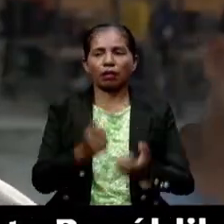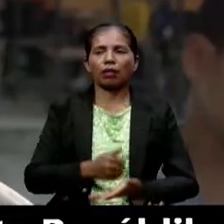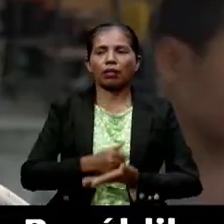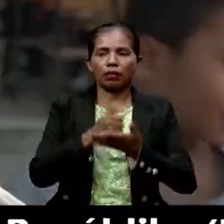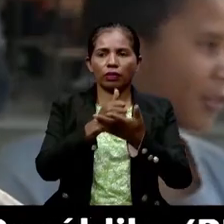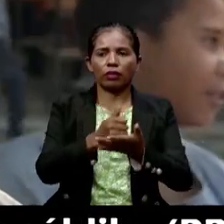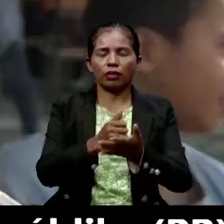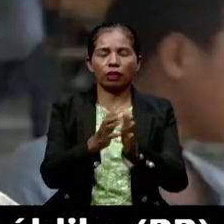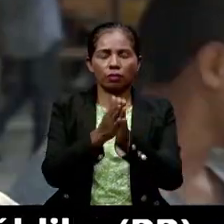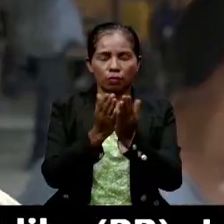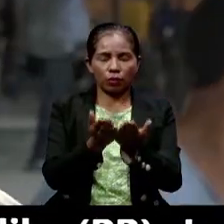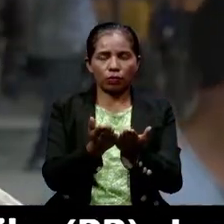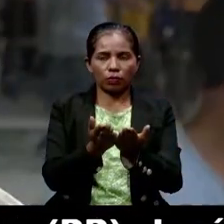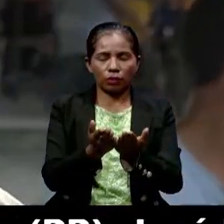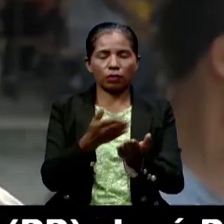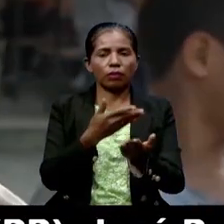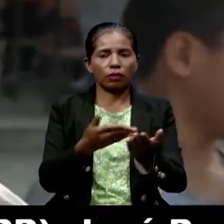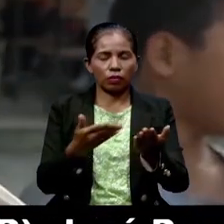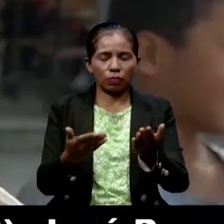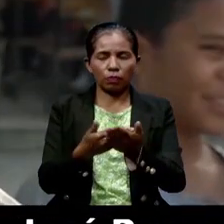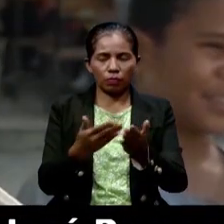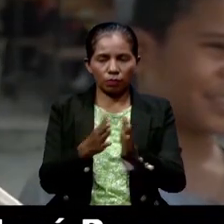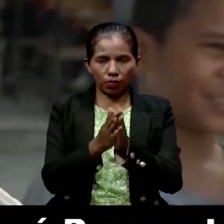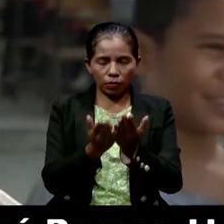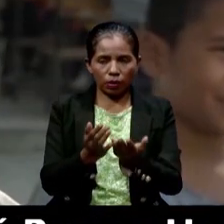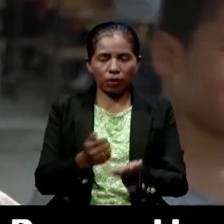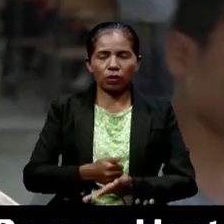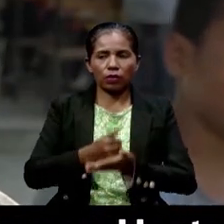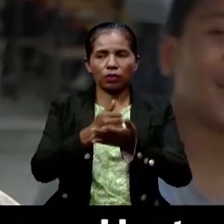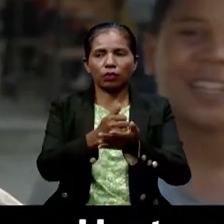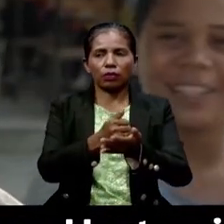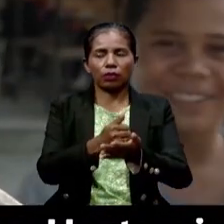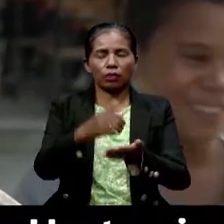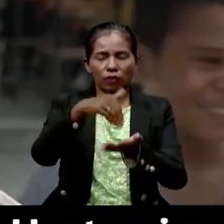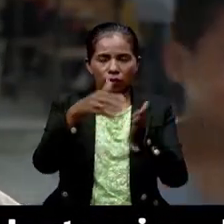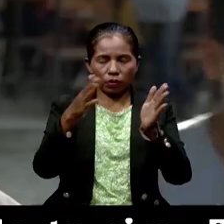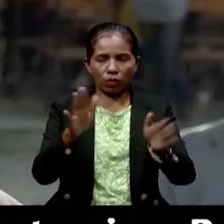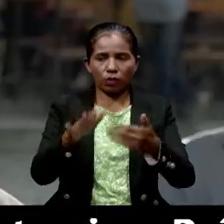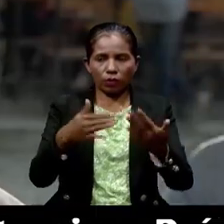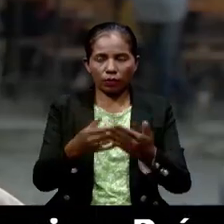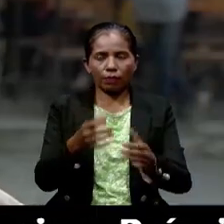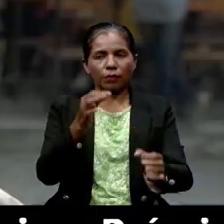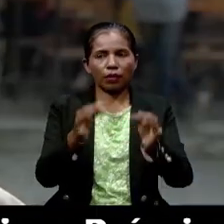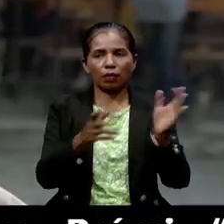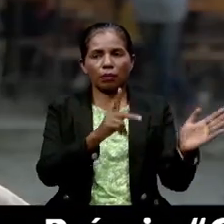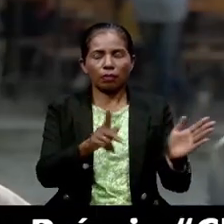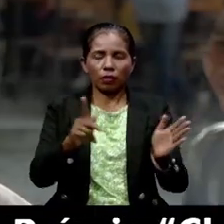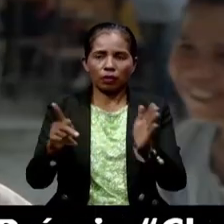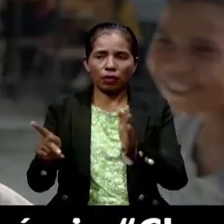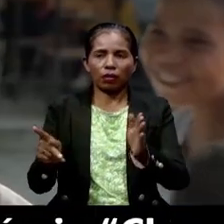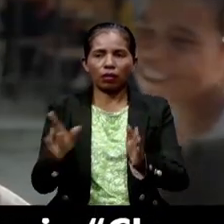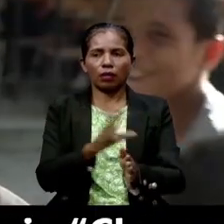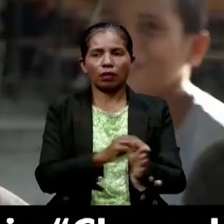a livro material didático sera mos livro de apoio ma lili manual ba aluno sera sabele cara plan de aula na plano